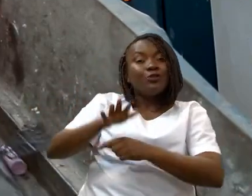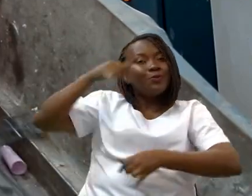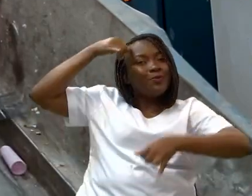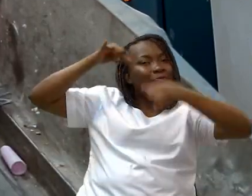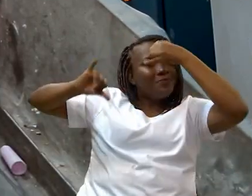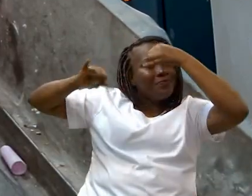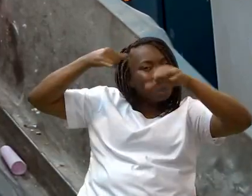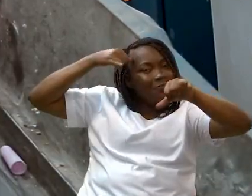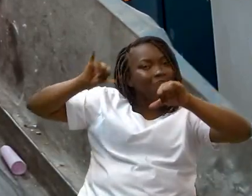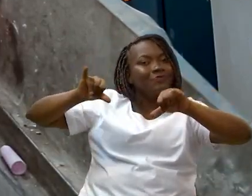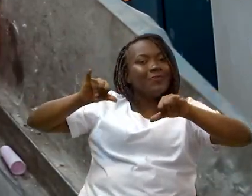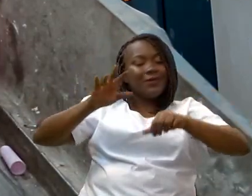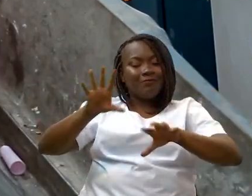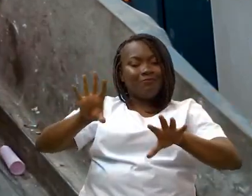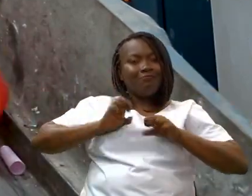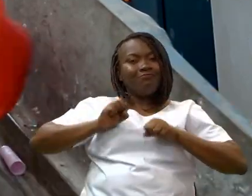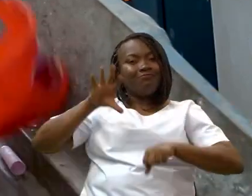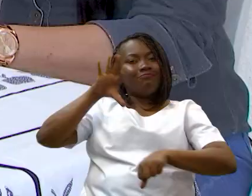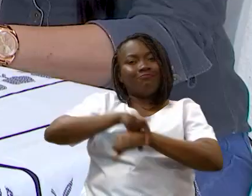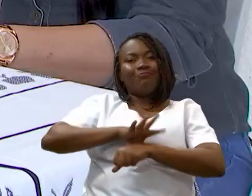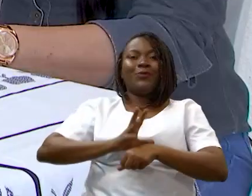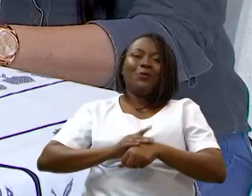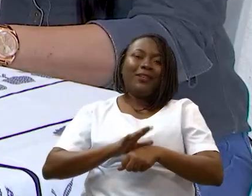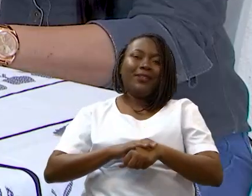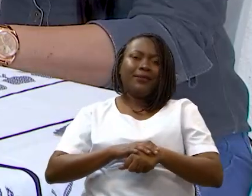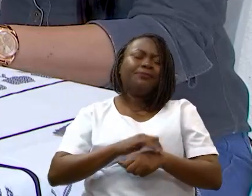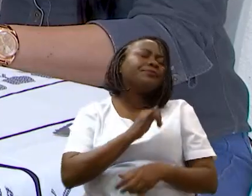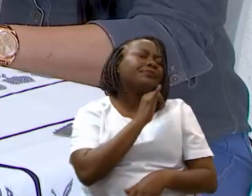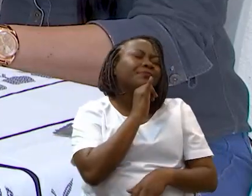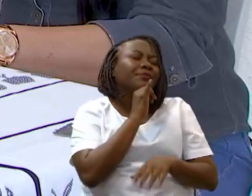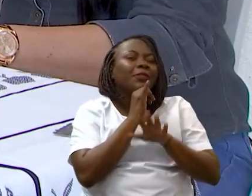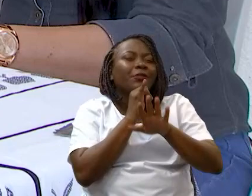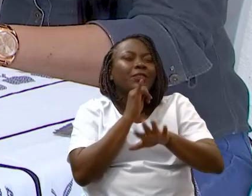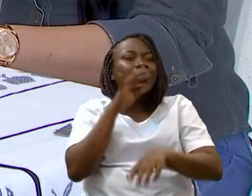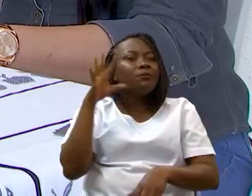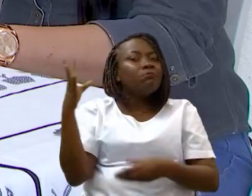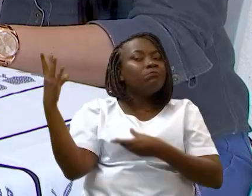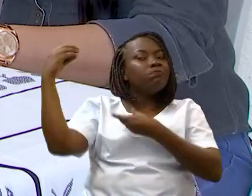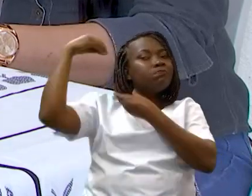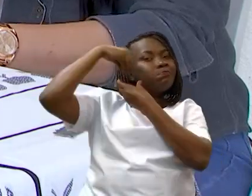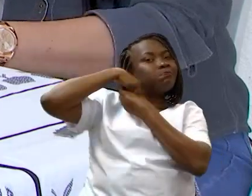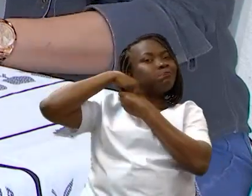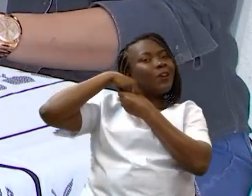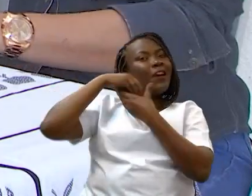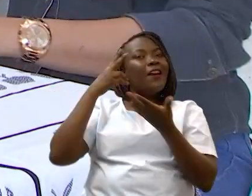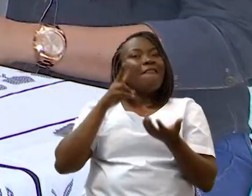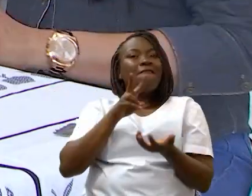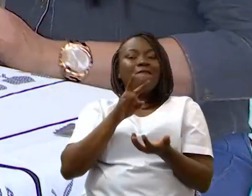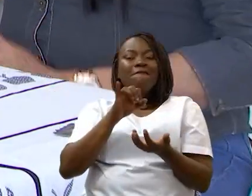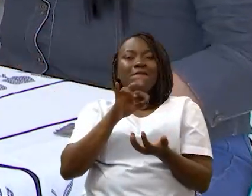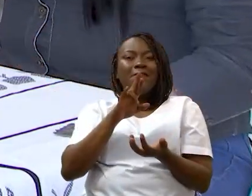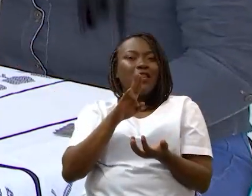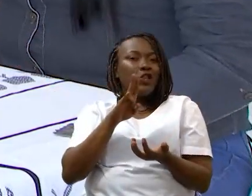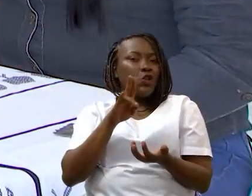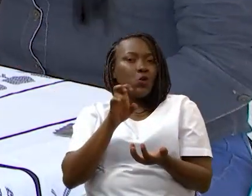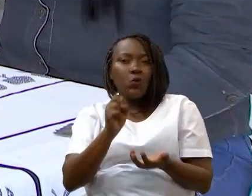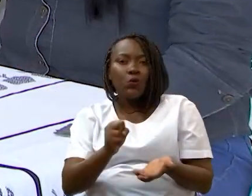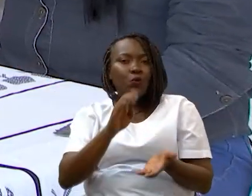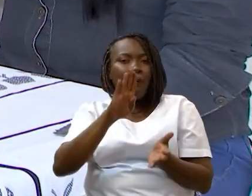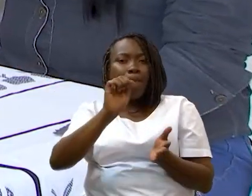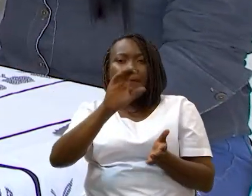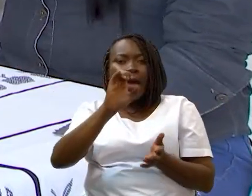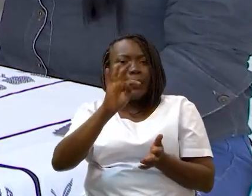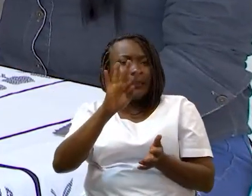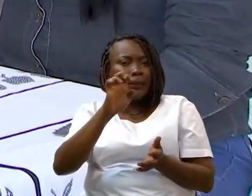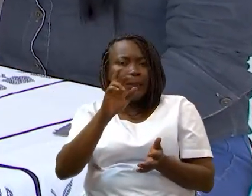no combate de contaminações. Vamos supor que você está com alguma incubação de algum vírus, alguma bactéria, vamos